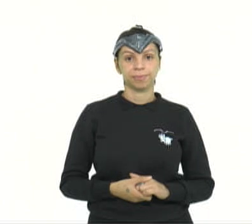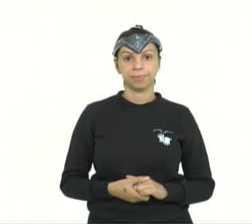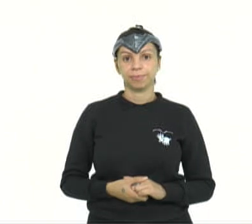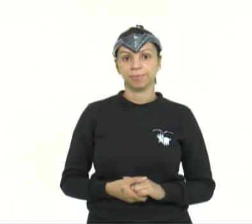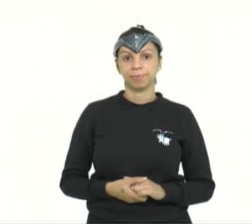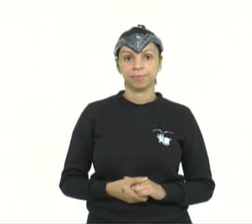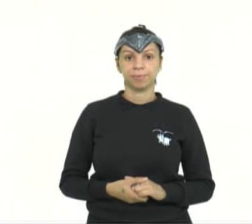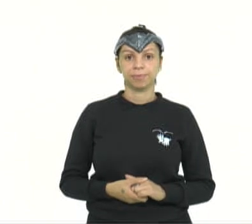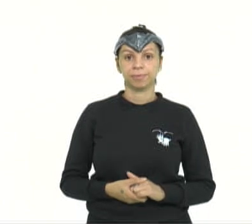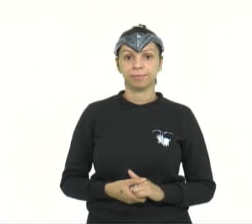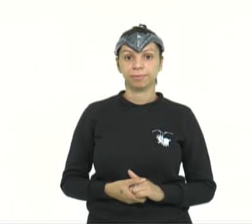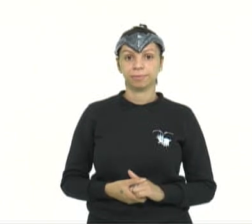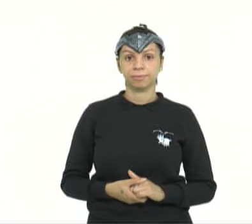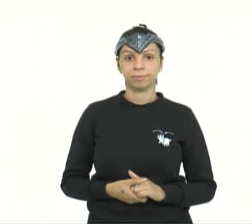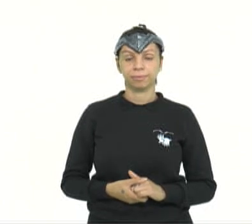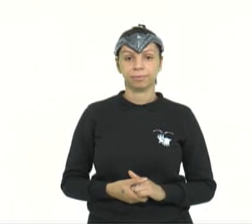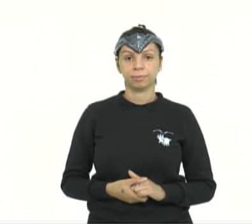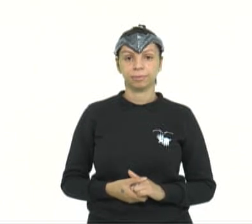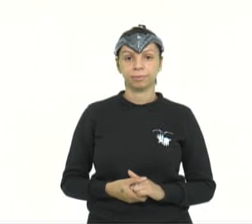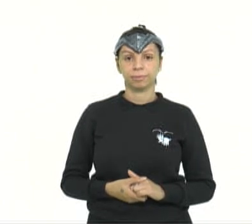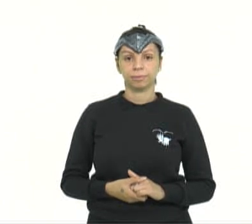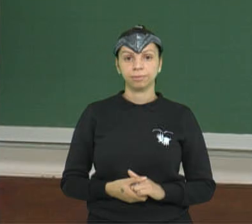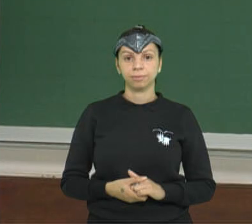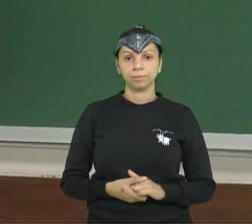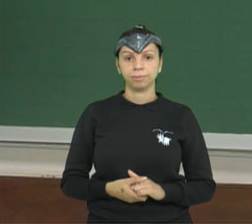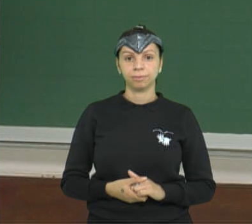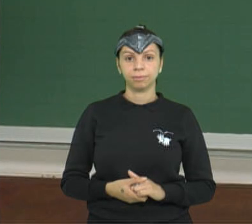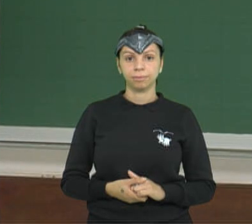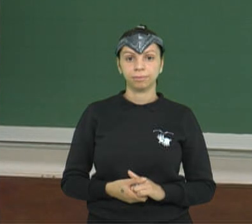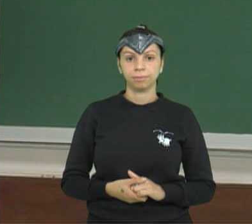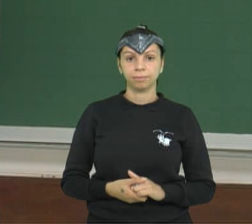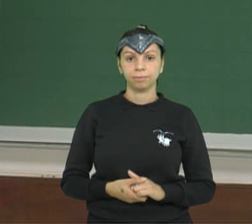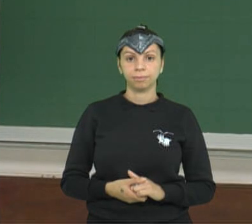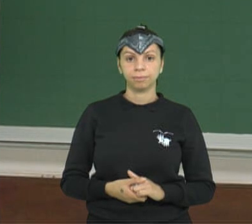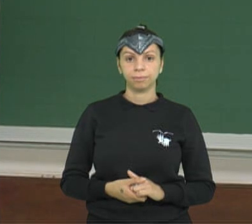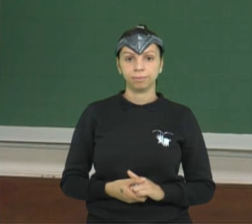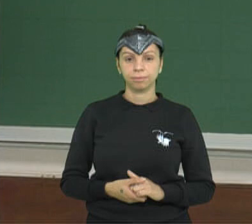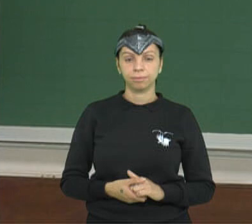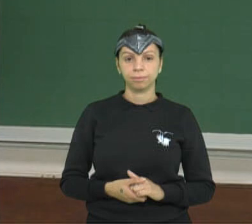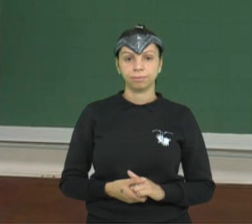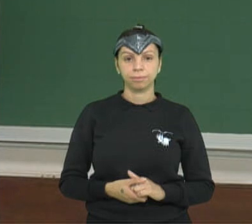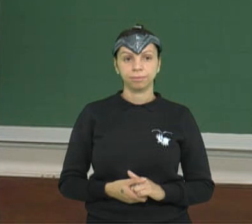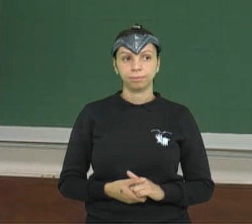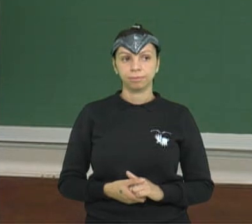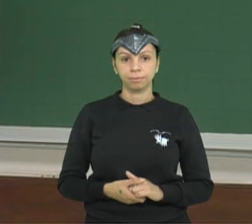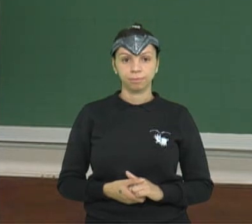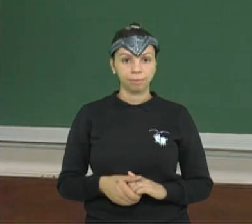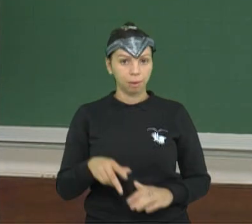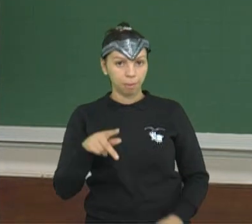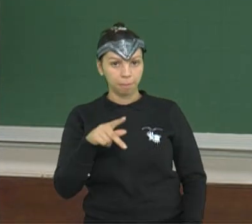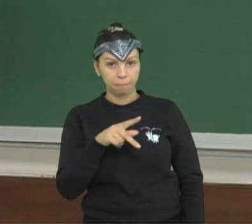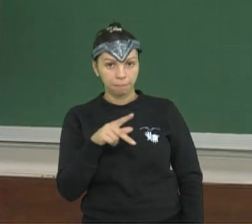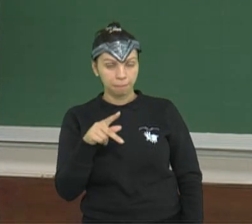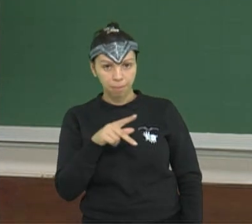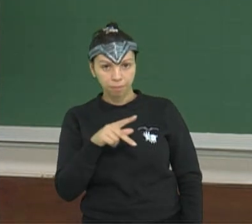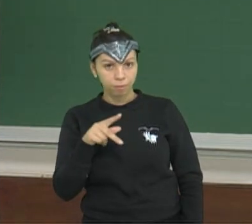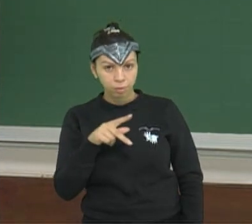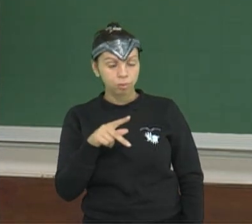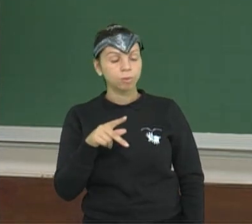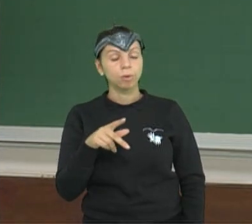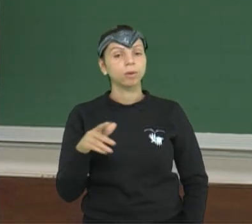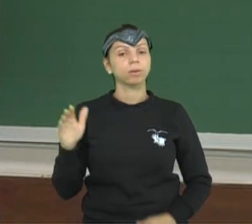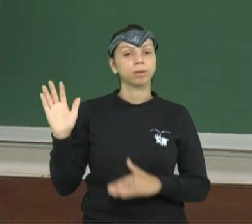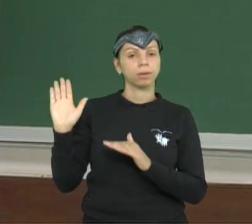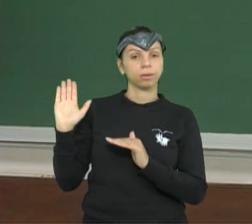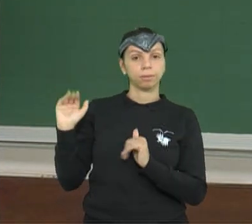Aventura en el Amazonas. Sorry, professoras de espanhol. Lost